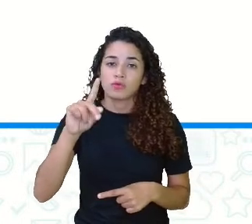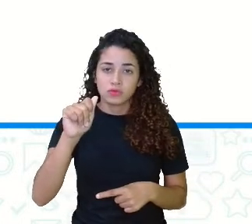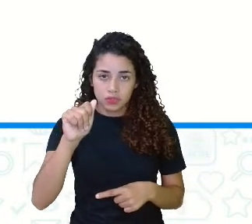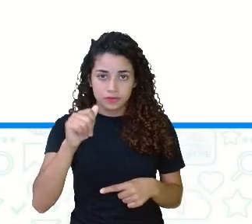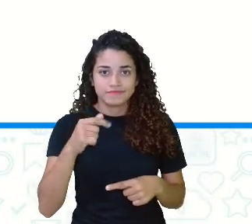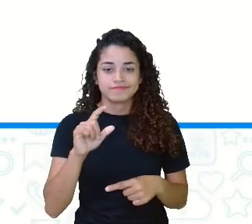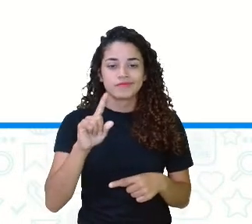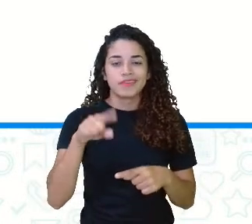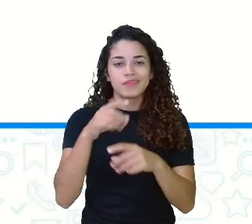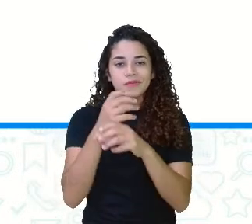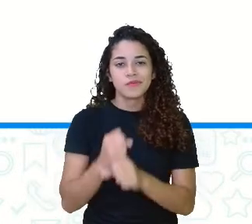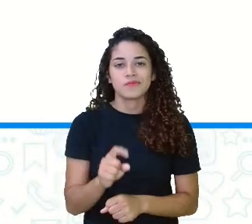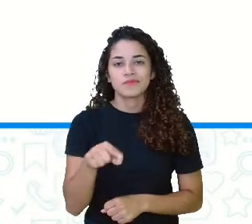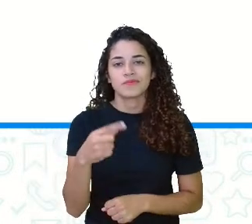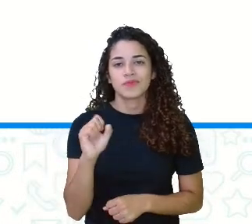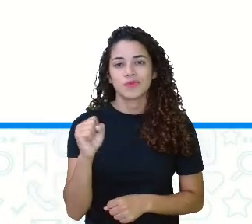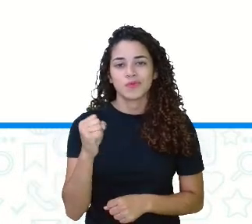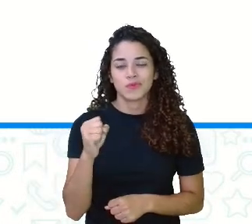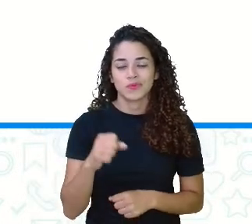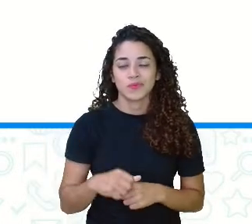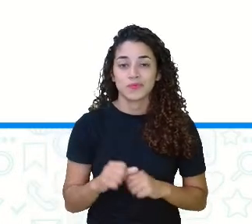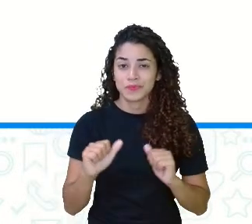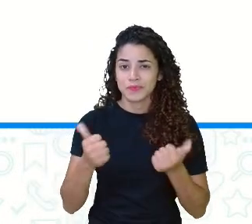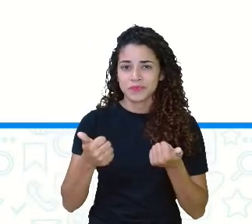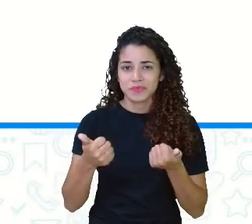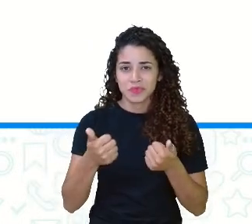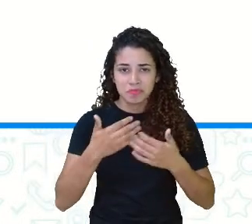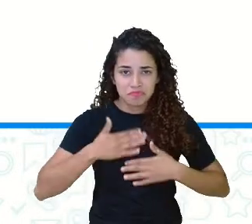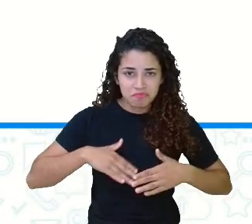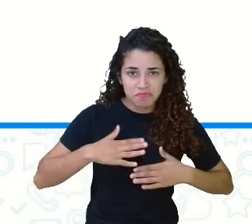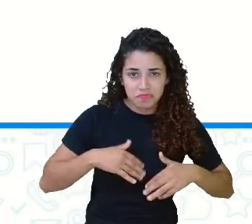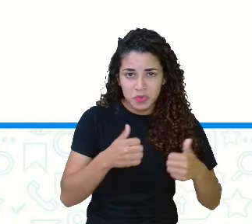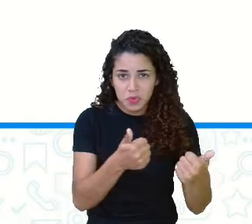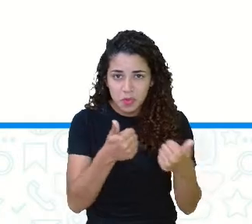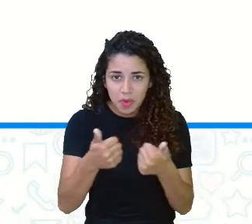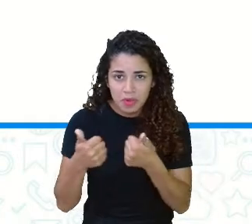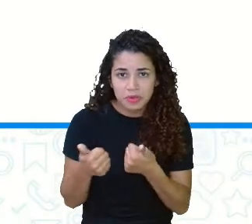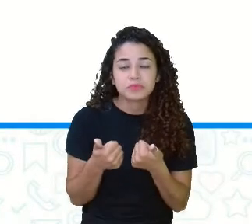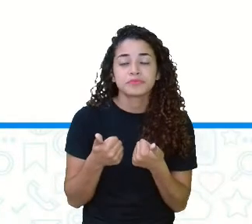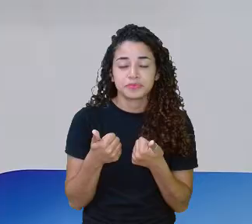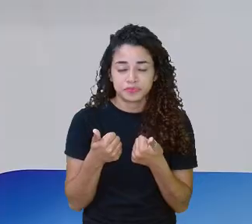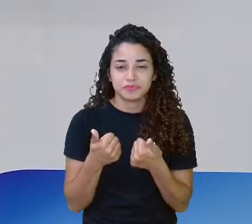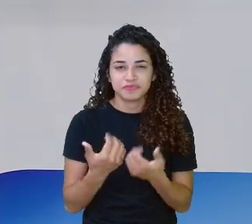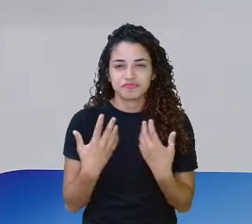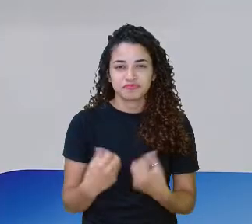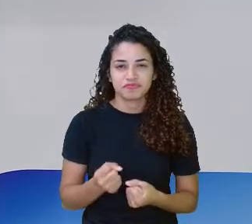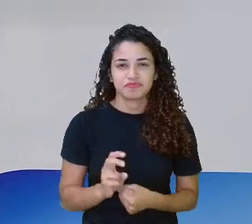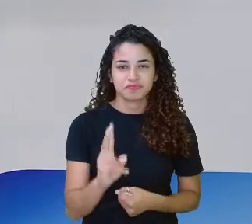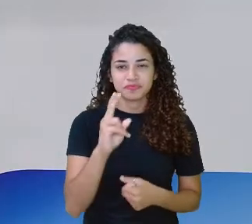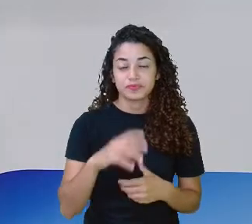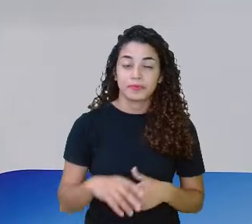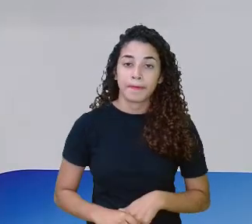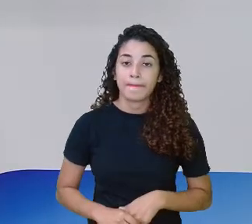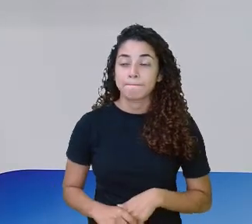Oito possibilidades. Tranquilo? Tá tudo bem até aí? Vamos continuar.